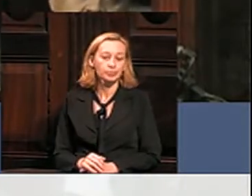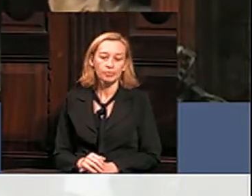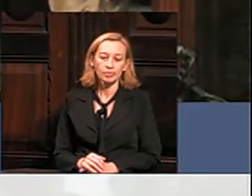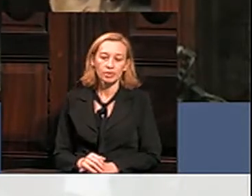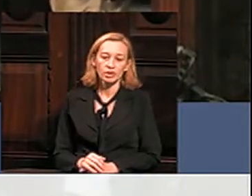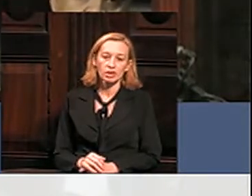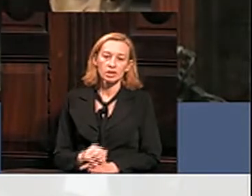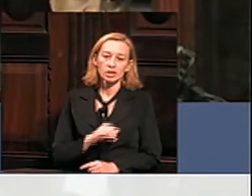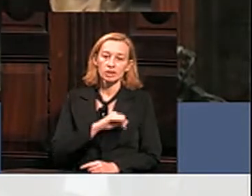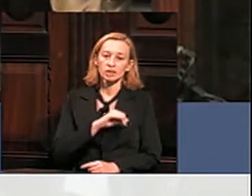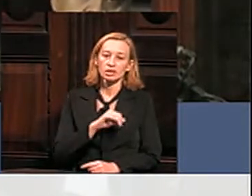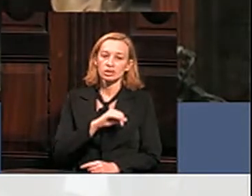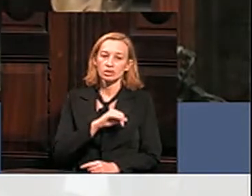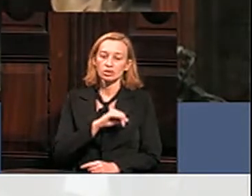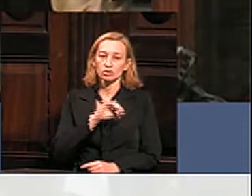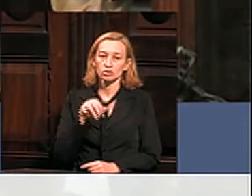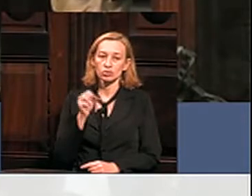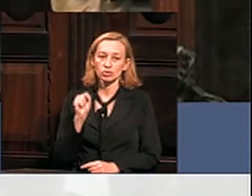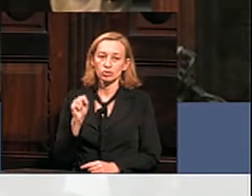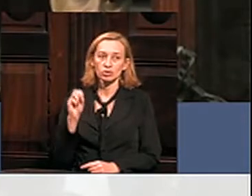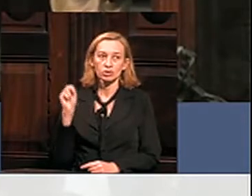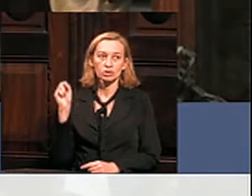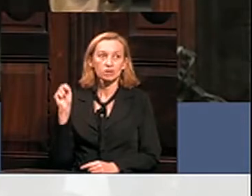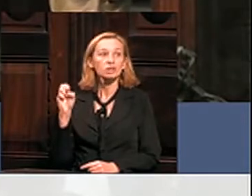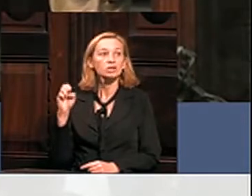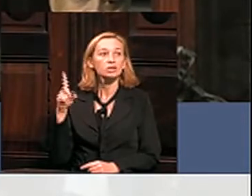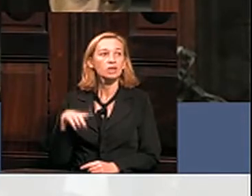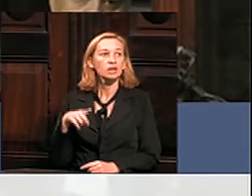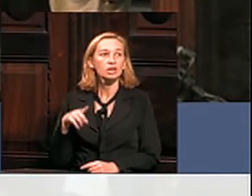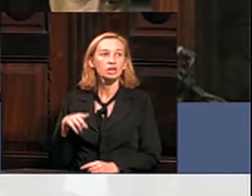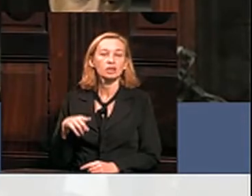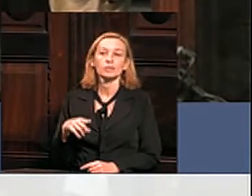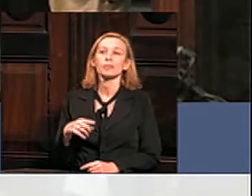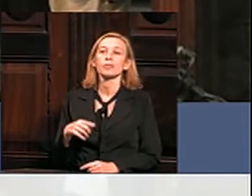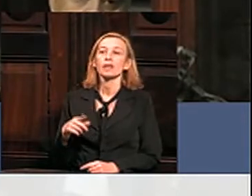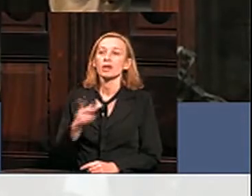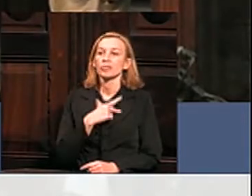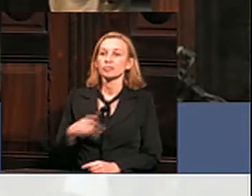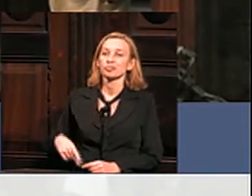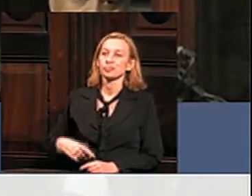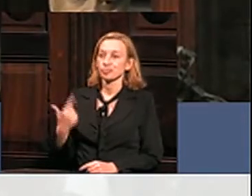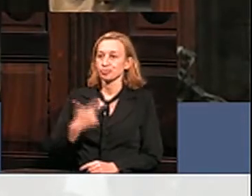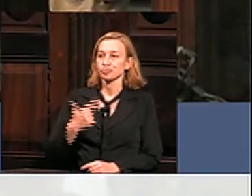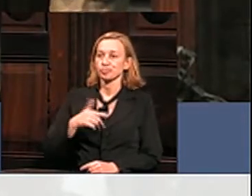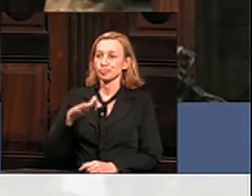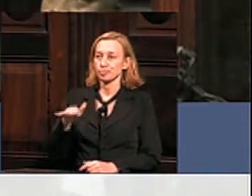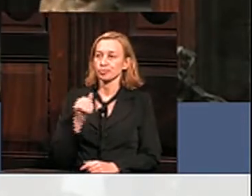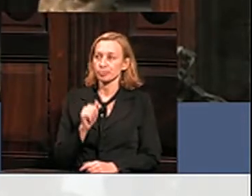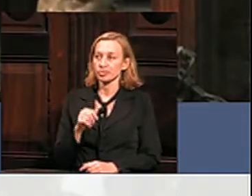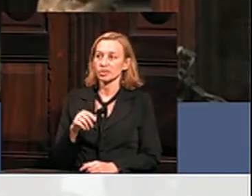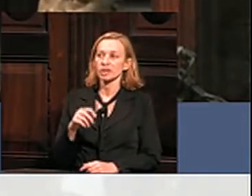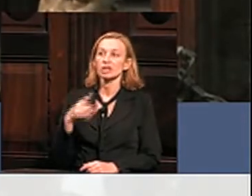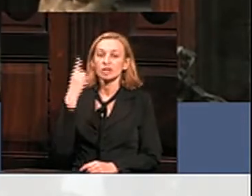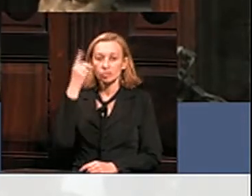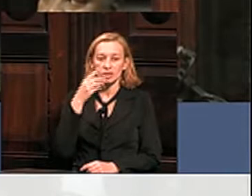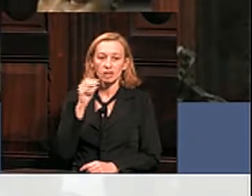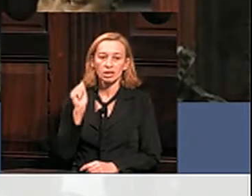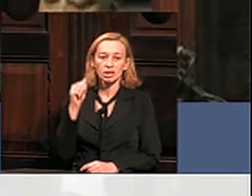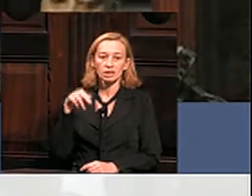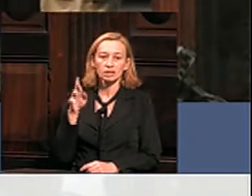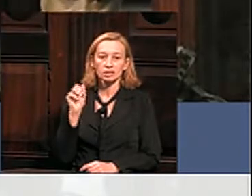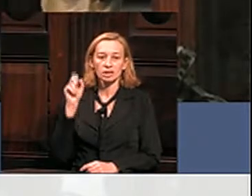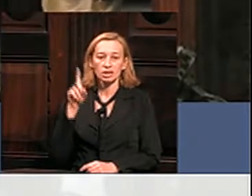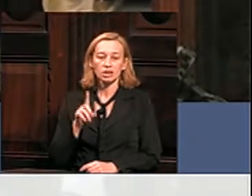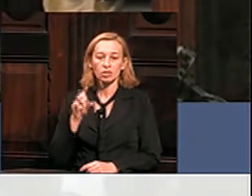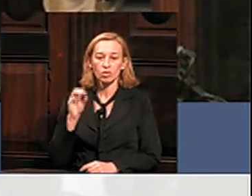Zé Luiz Anchite. A presidência procederá à segunda chamada. Deputado André Corrêa, presente, vai